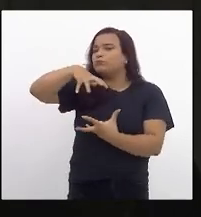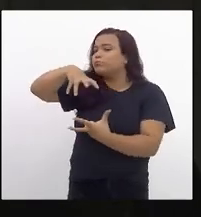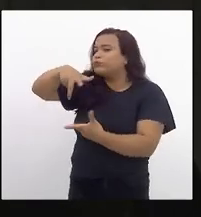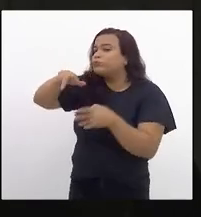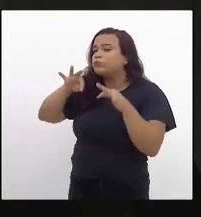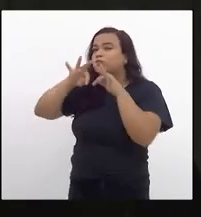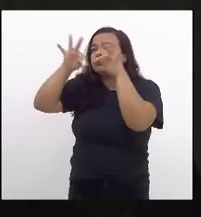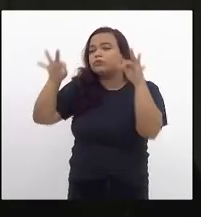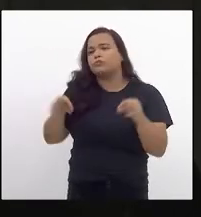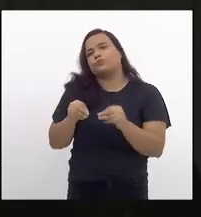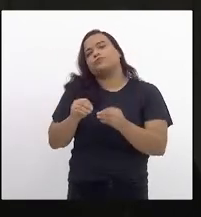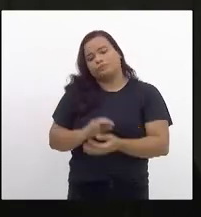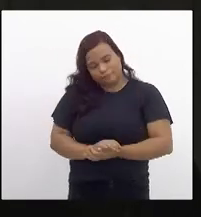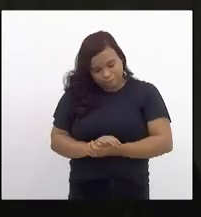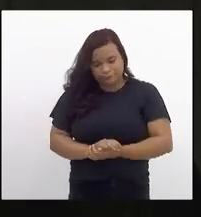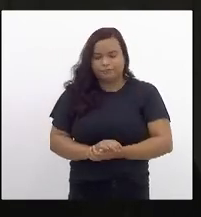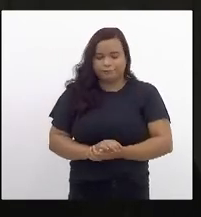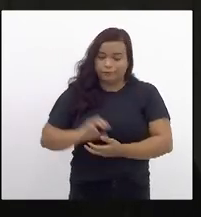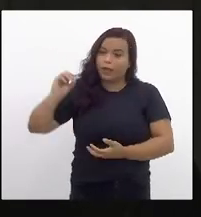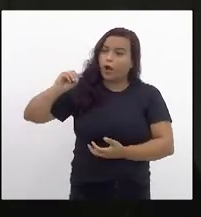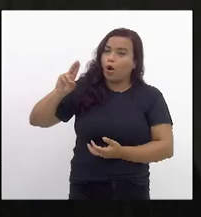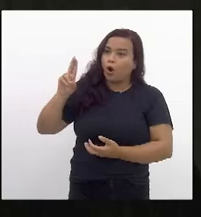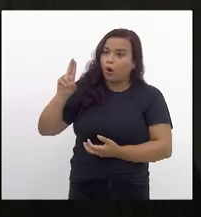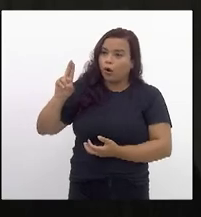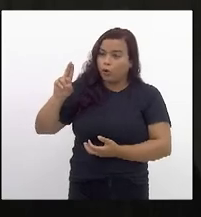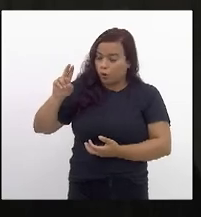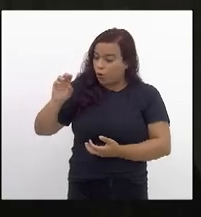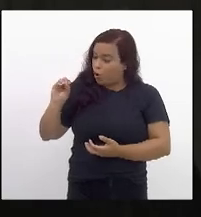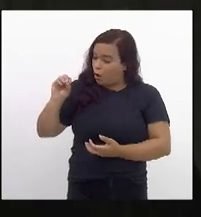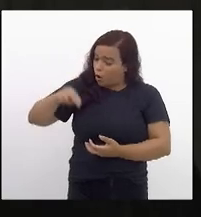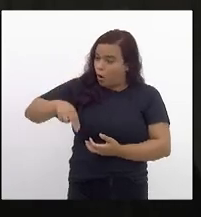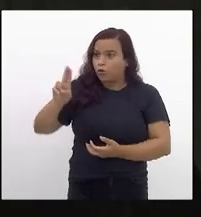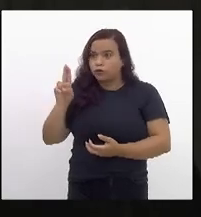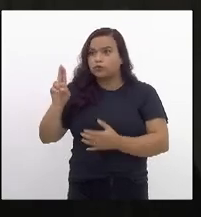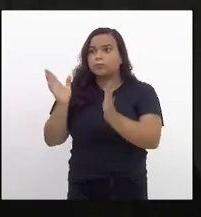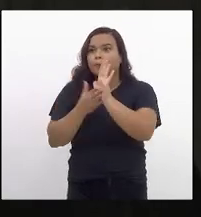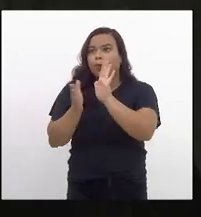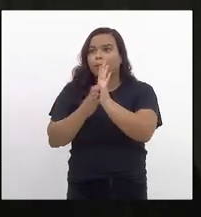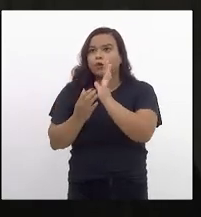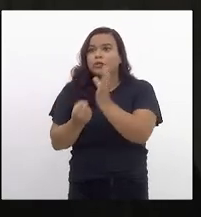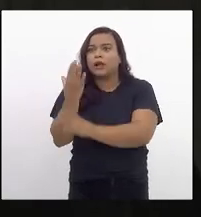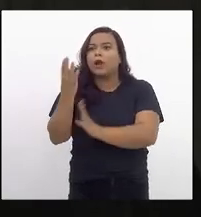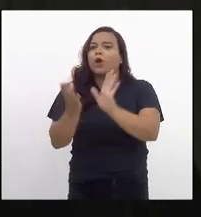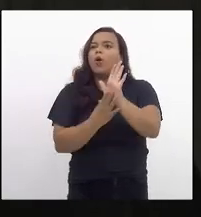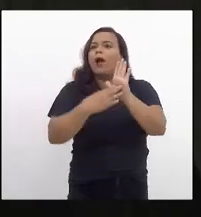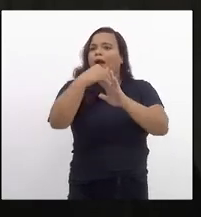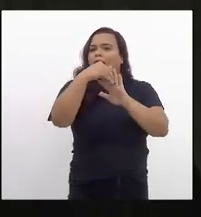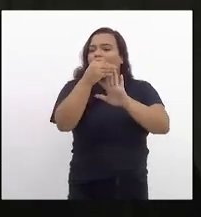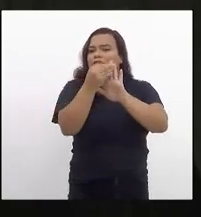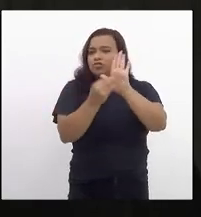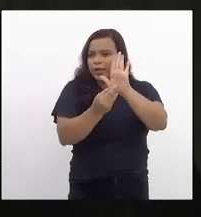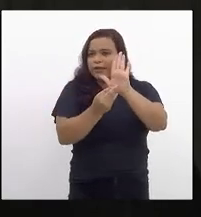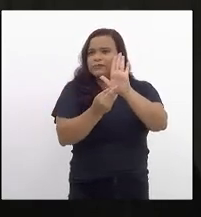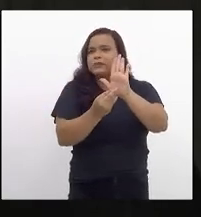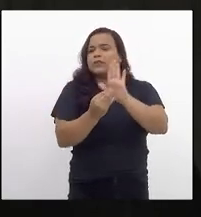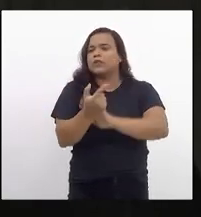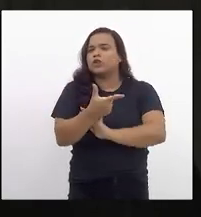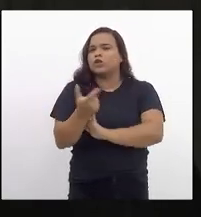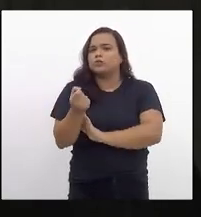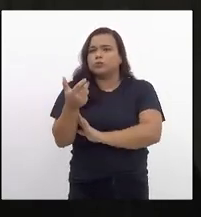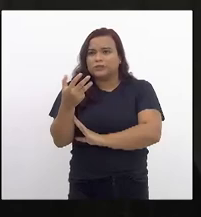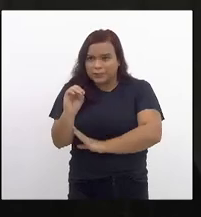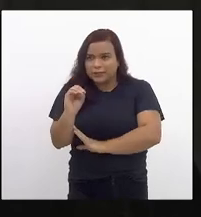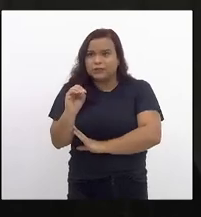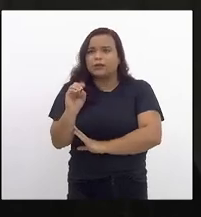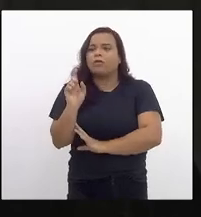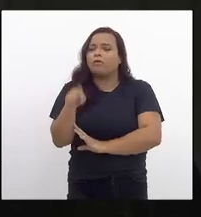a ONU então propôs a seus países-membros a criação da agenda 2030 baseada